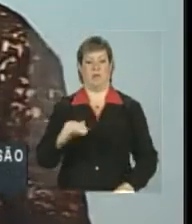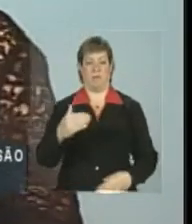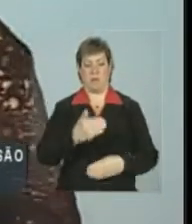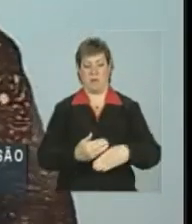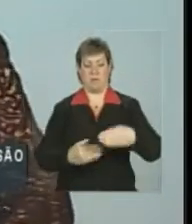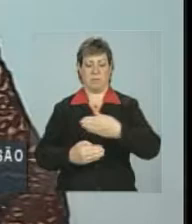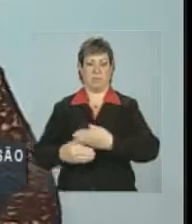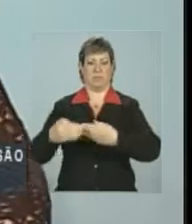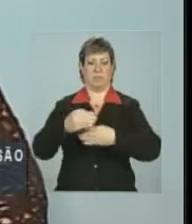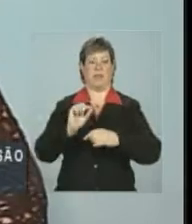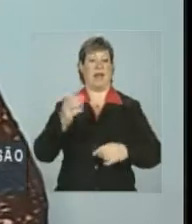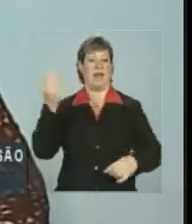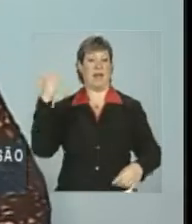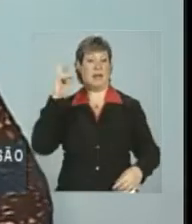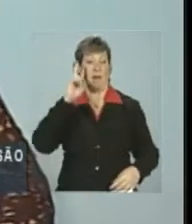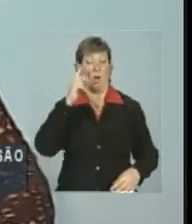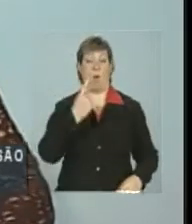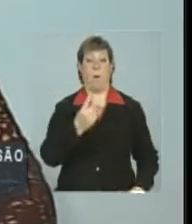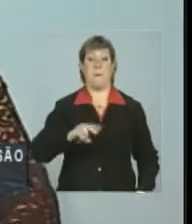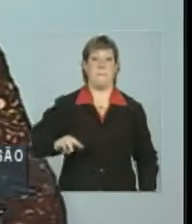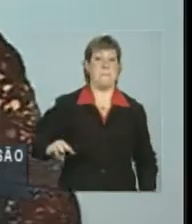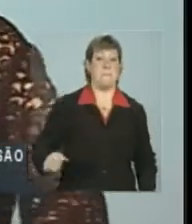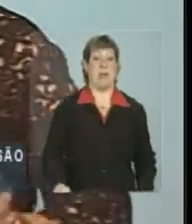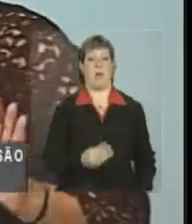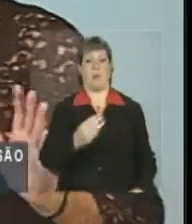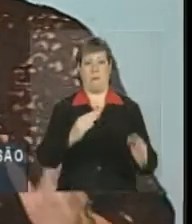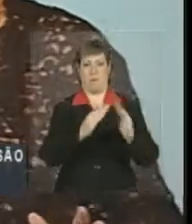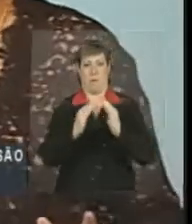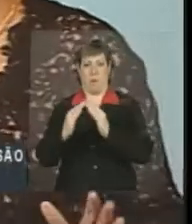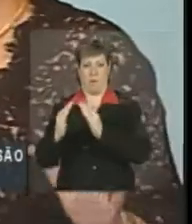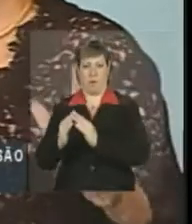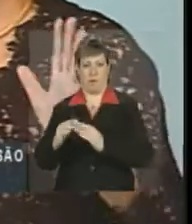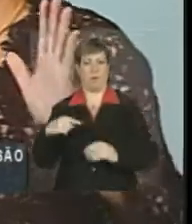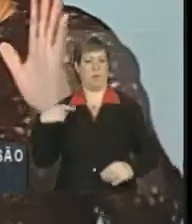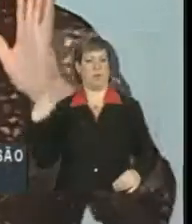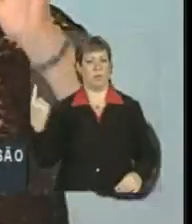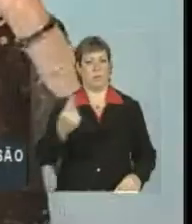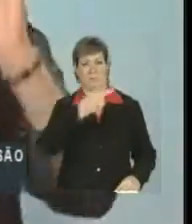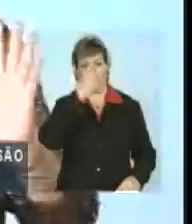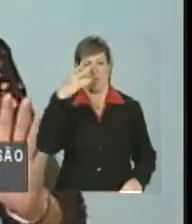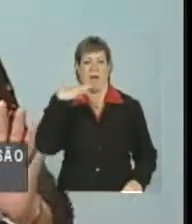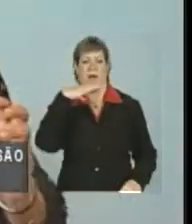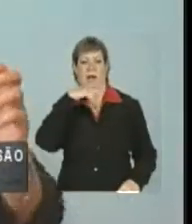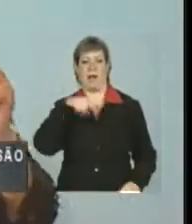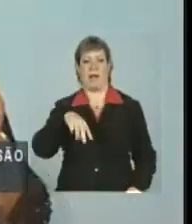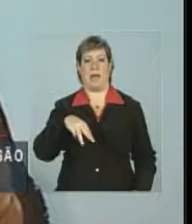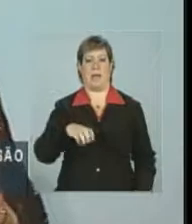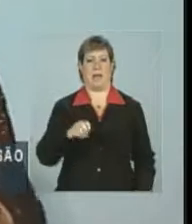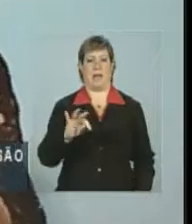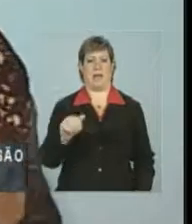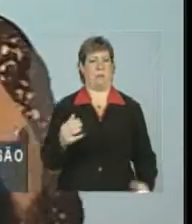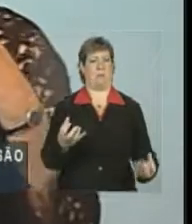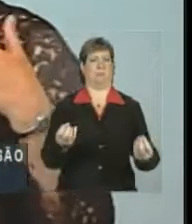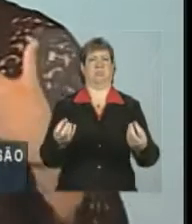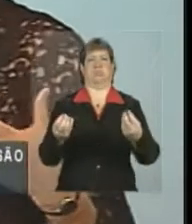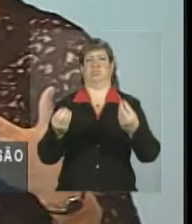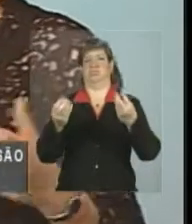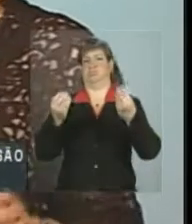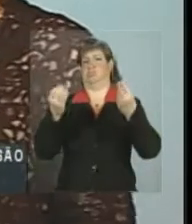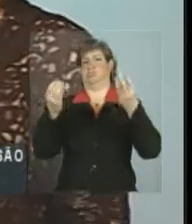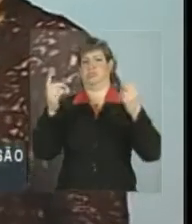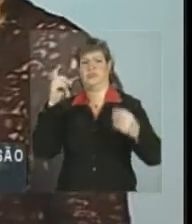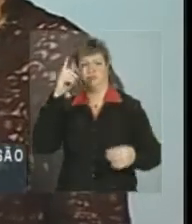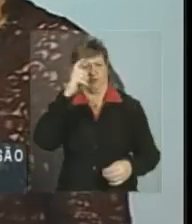naquela época, 1 milhão de moradias foi considerada uma meta muito, mas